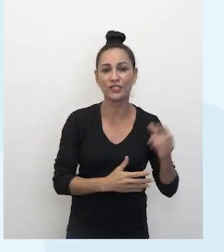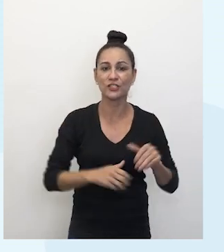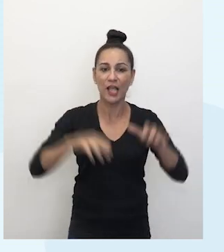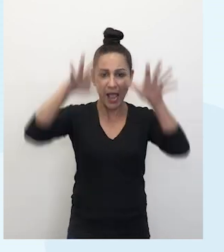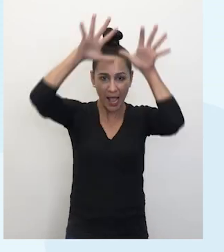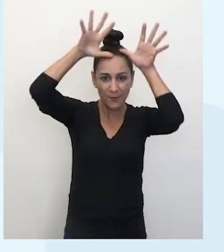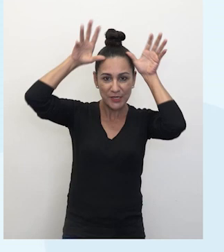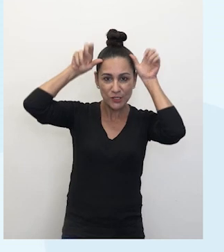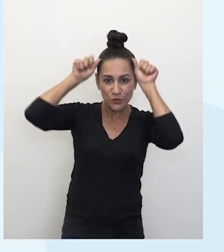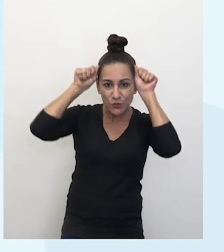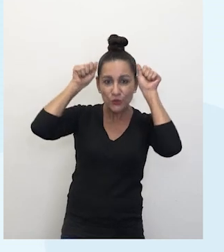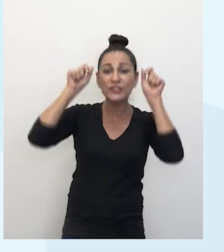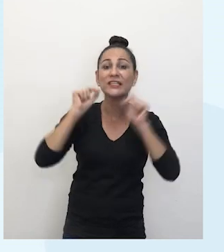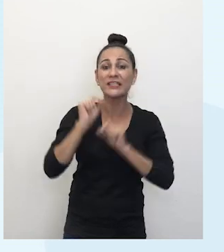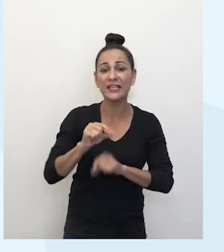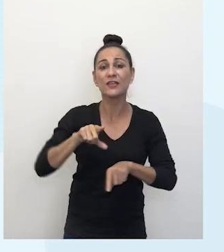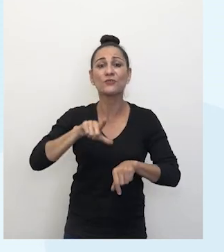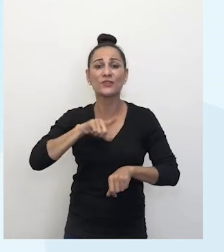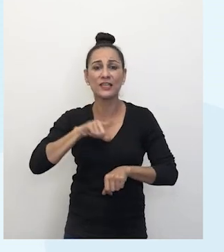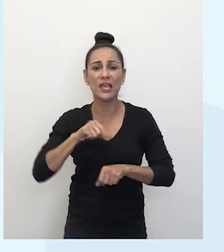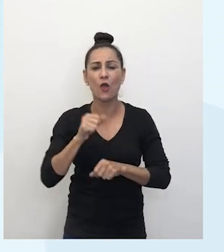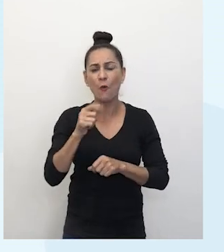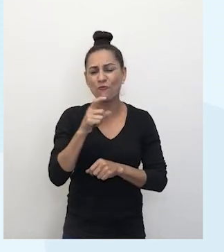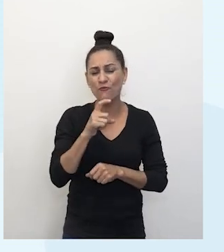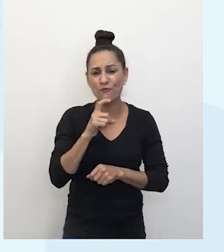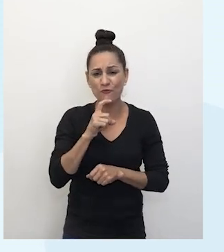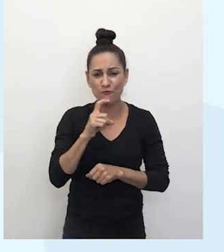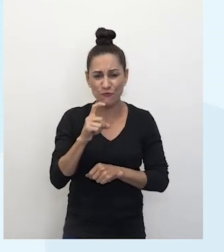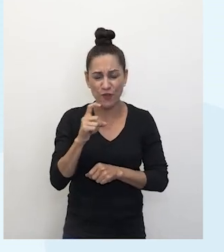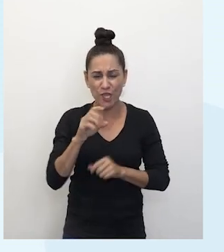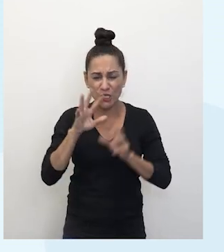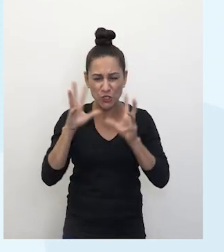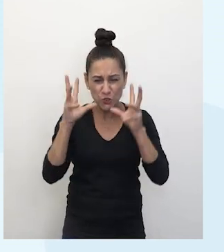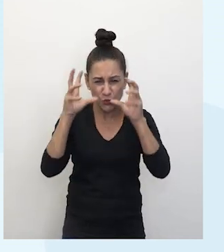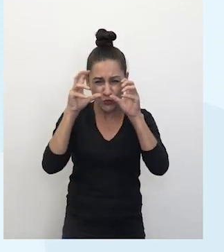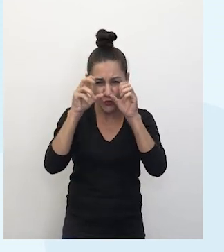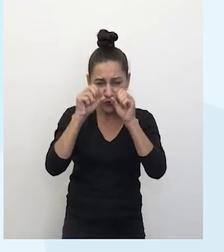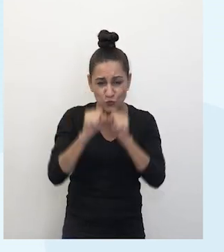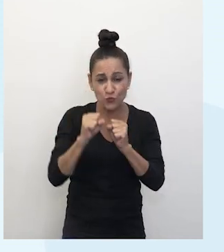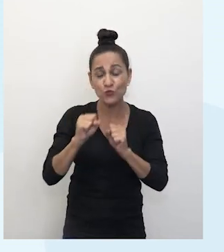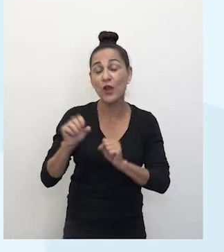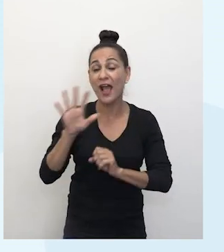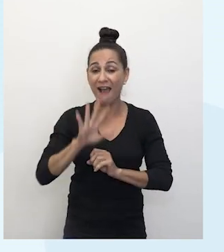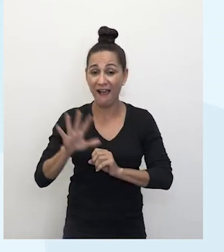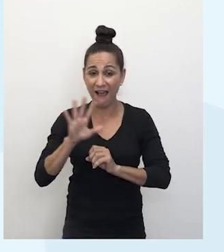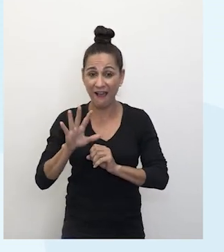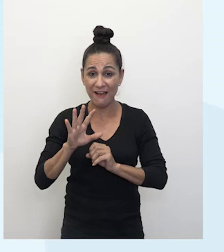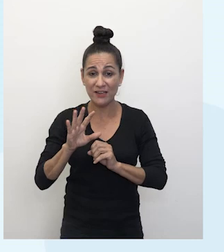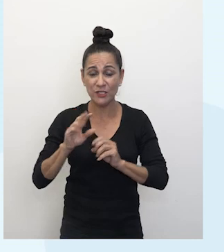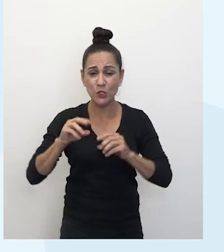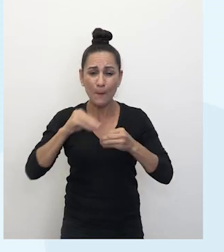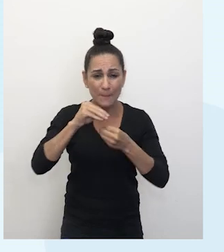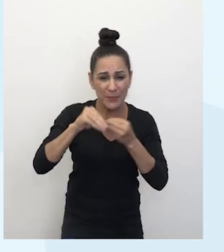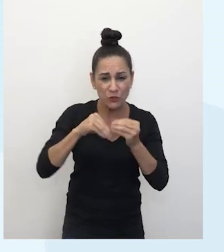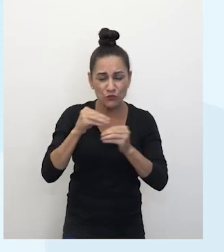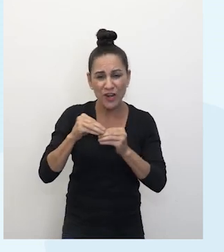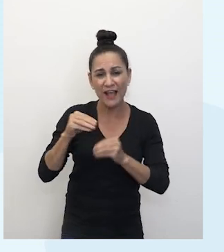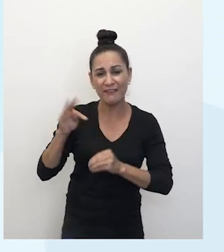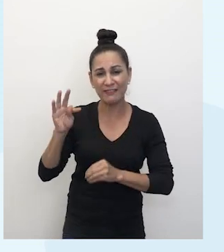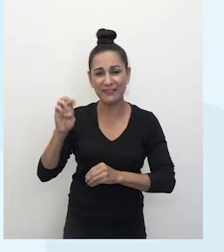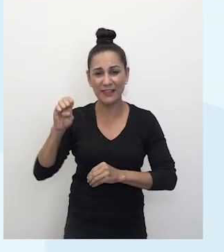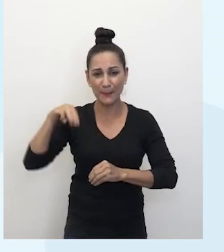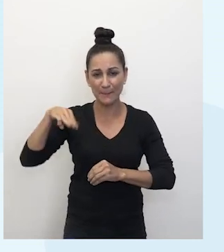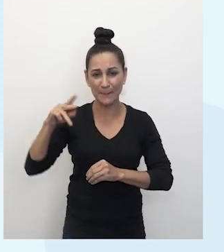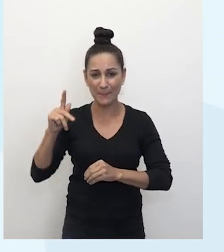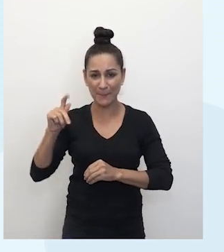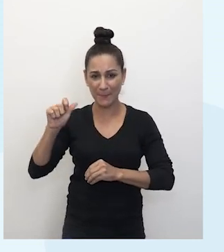América do Sul né porque pega outros países não verde escuro né regiões temperadas na América do Norte né mostrando lá